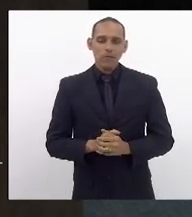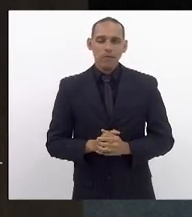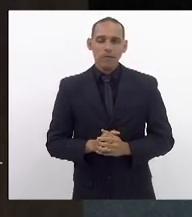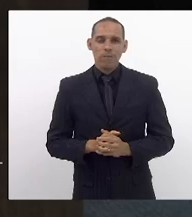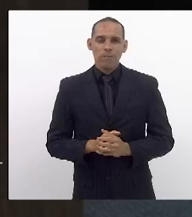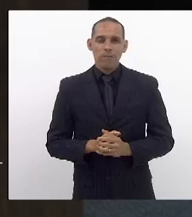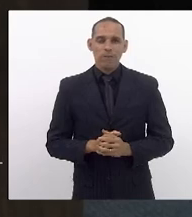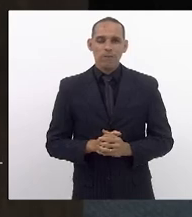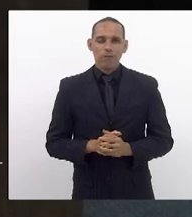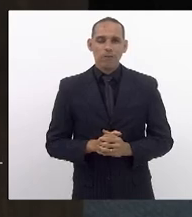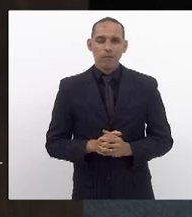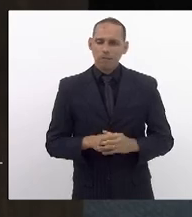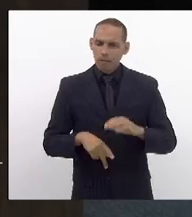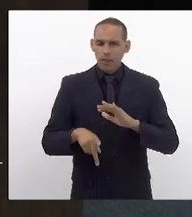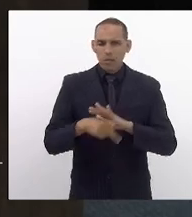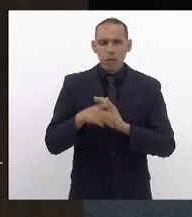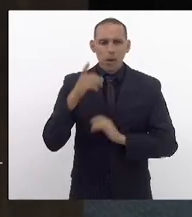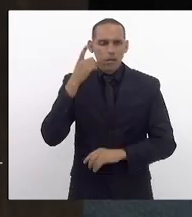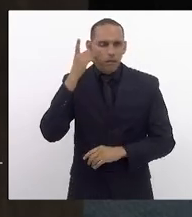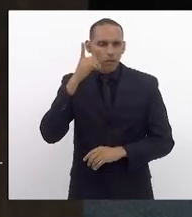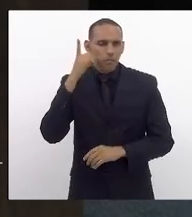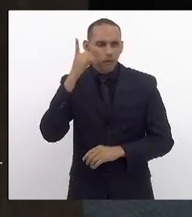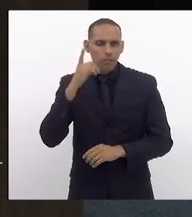do deputado